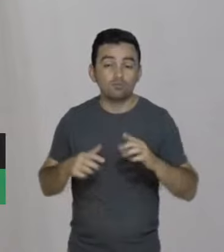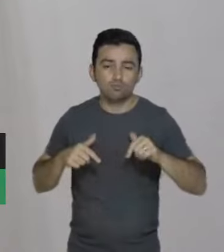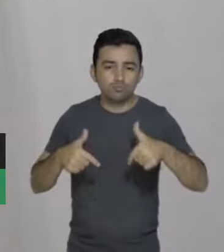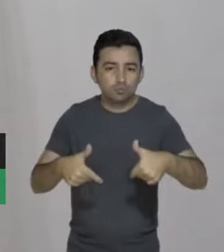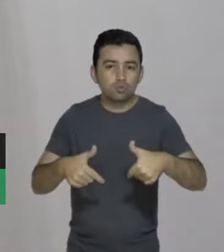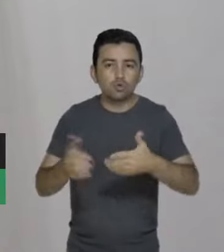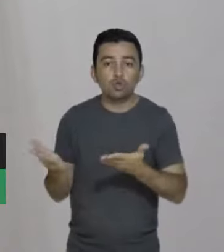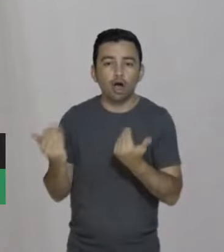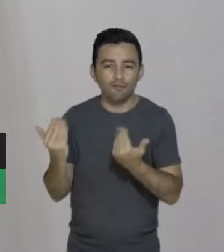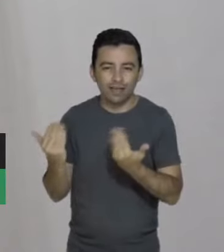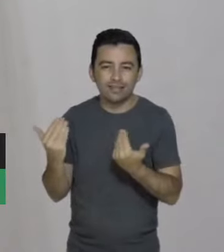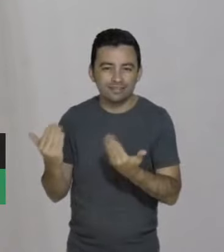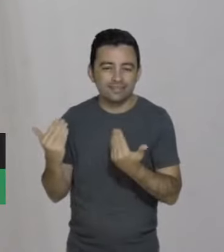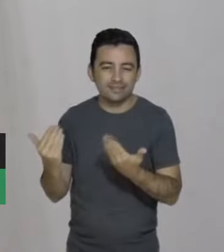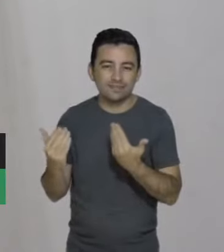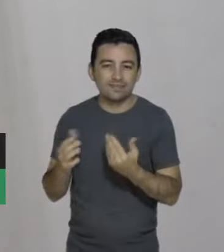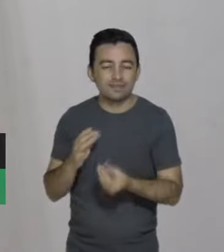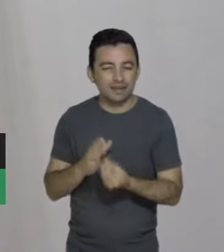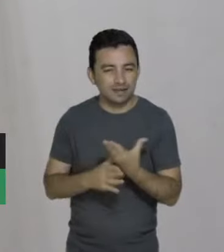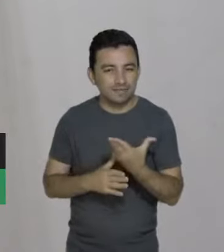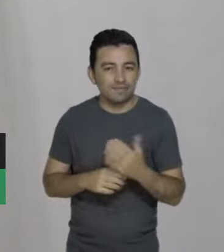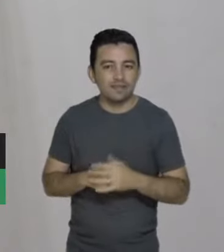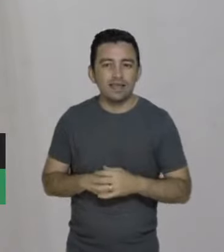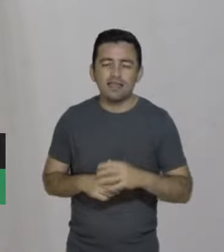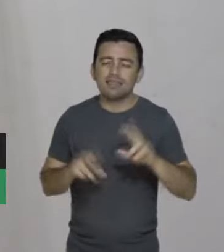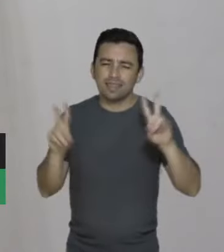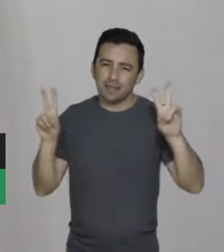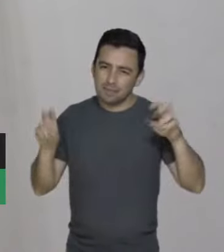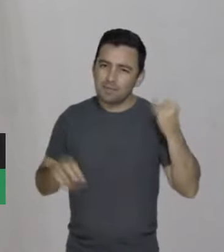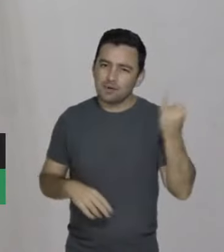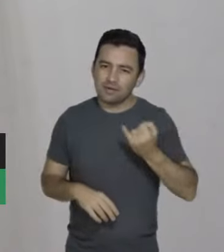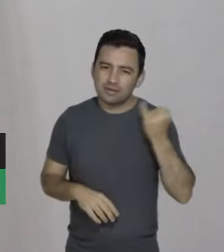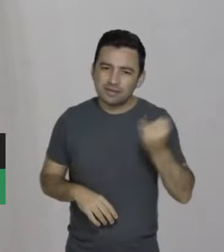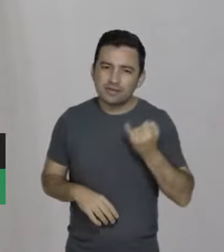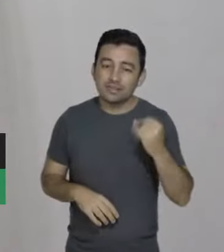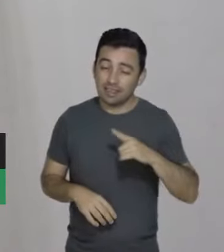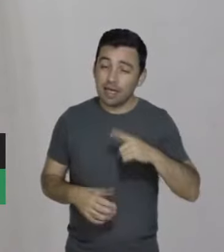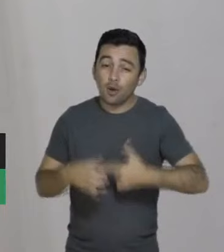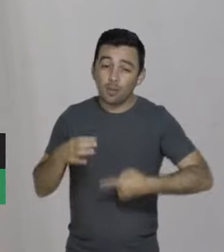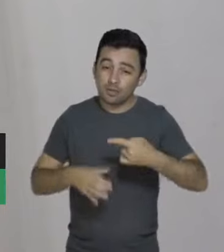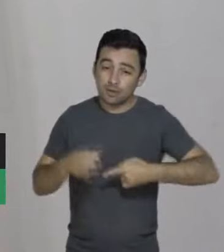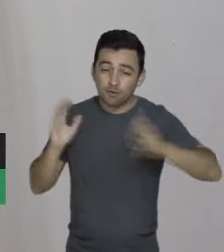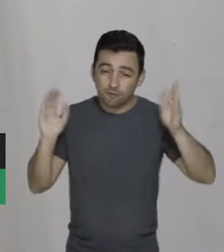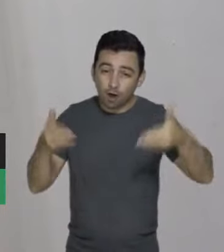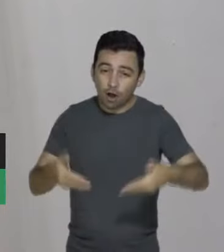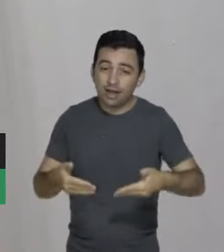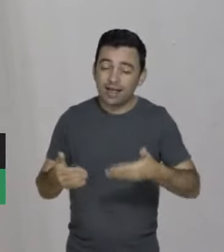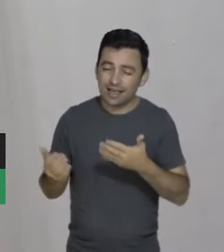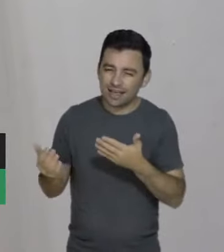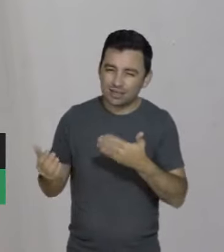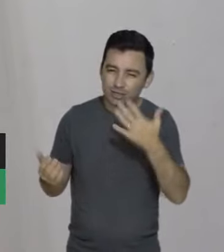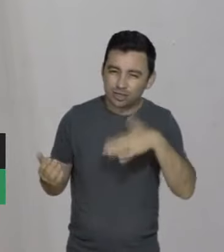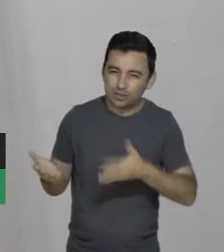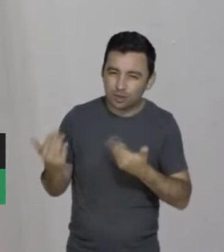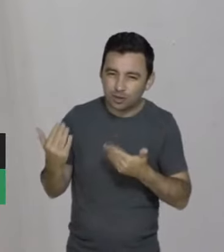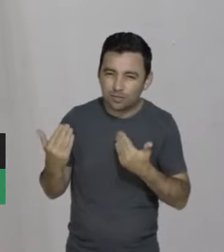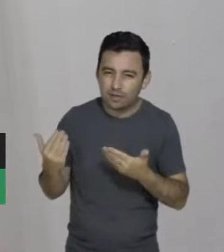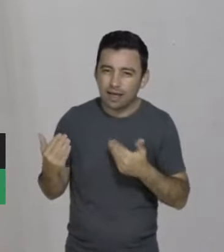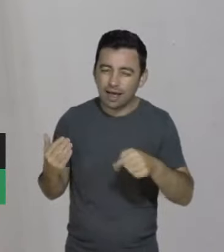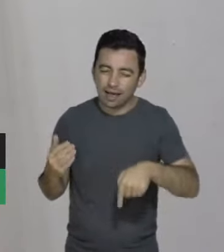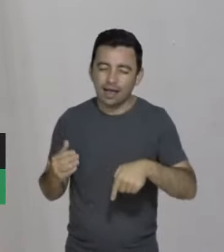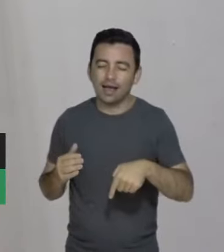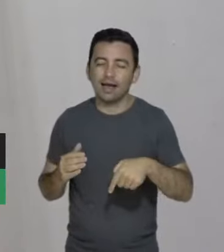um tema super importante a gente tem um debate tem uma comissão específica sobre criança e adolescência aqui na Câmara